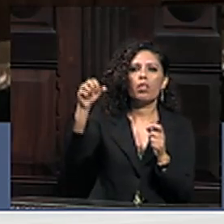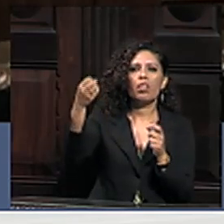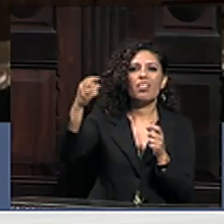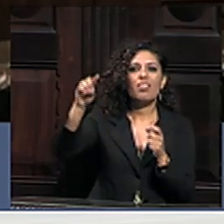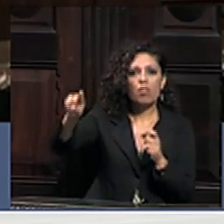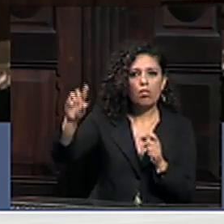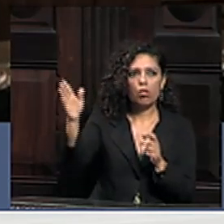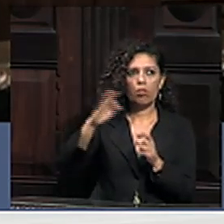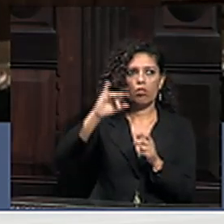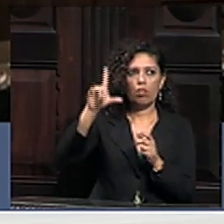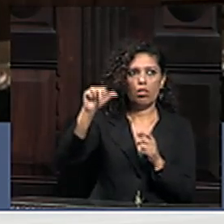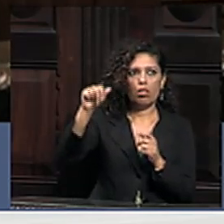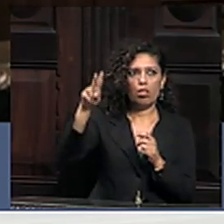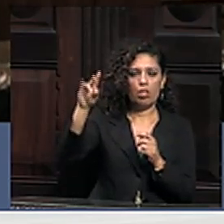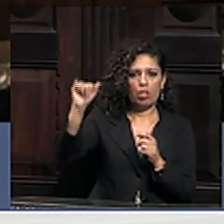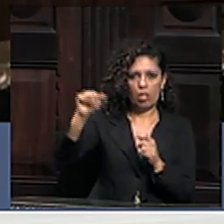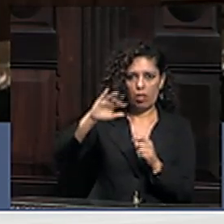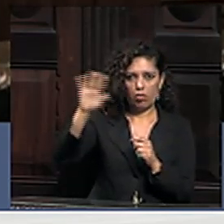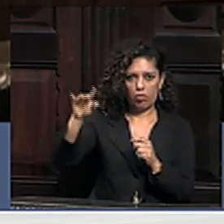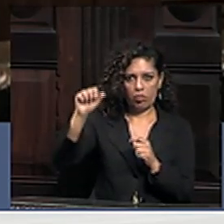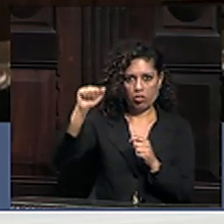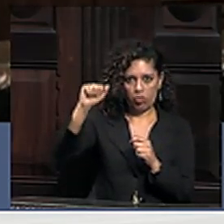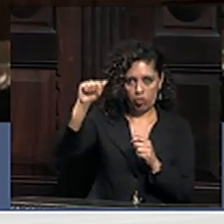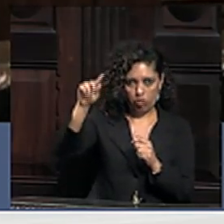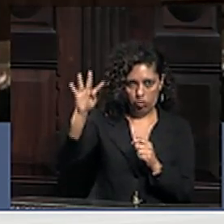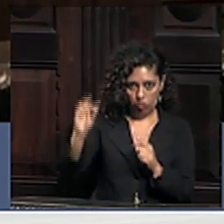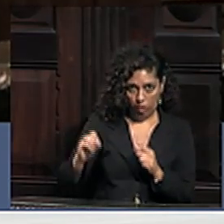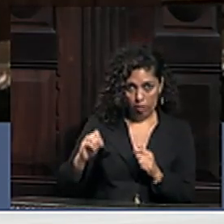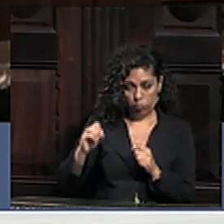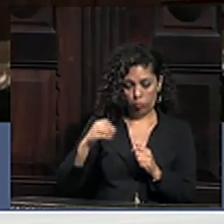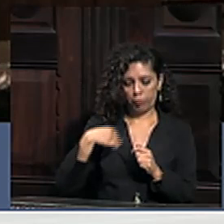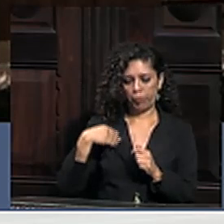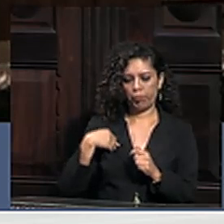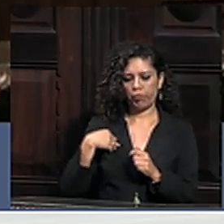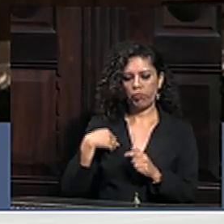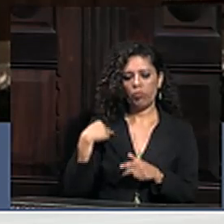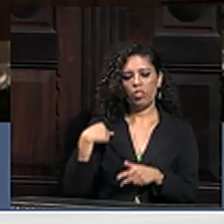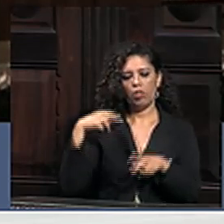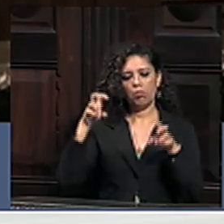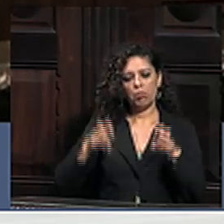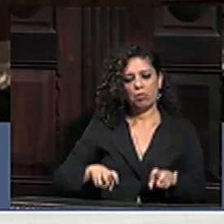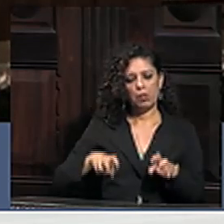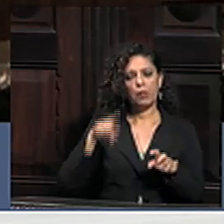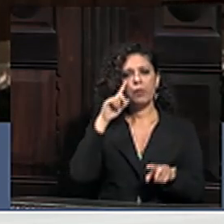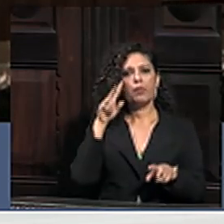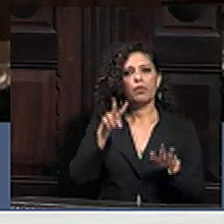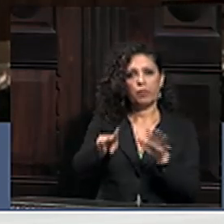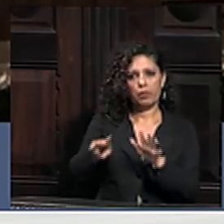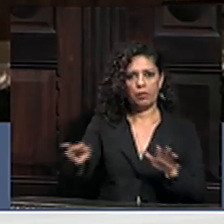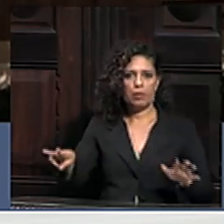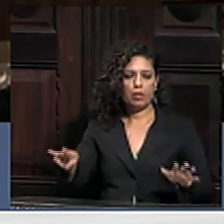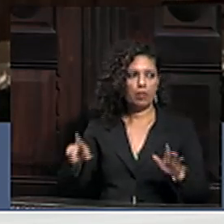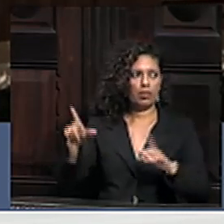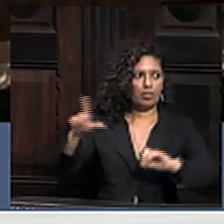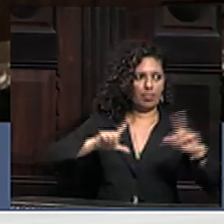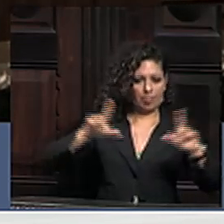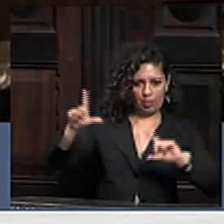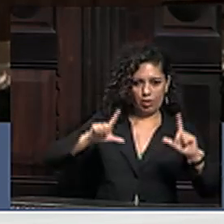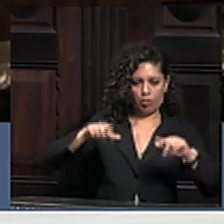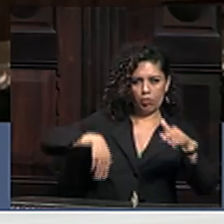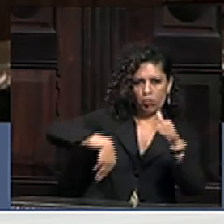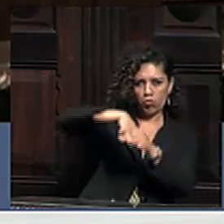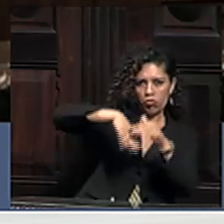casa e assisti o jornal depois do empate do Palmeiras com Boca Júnior,